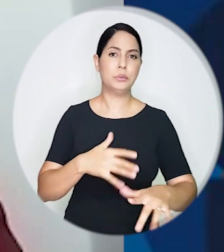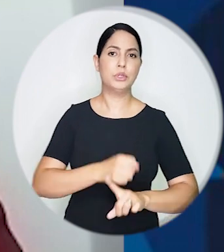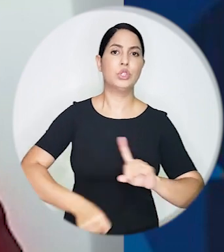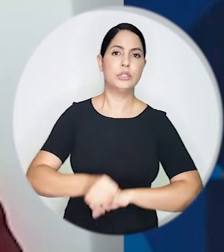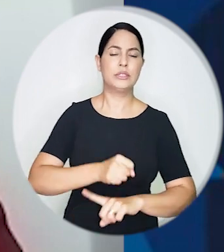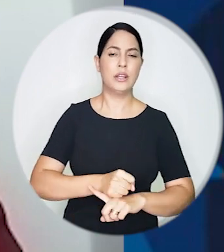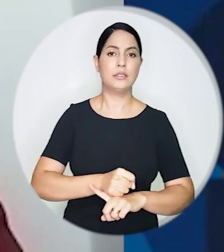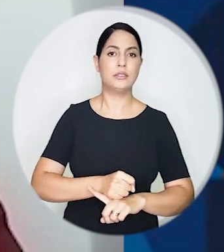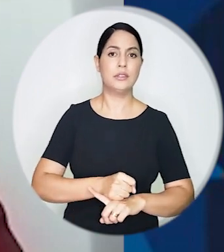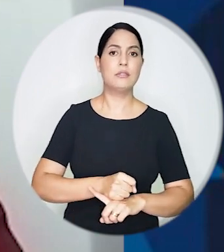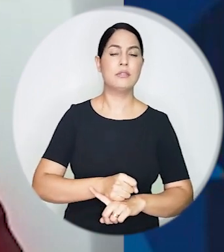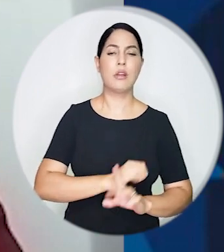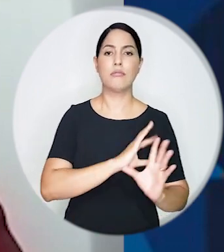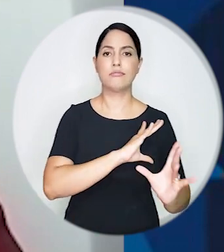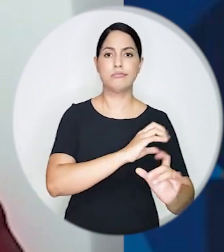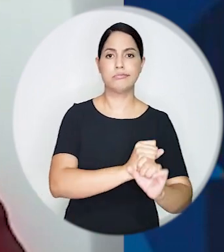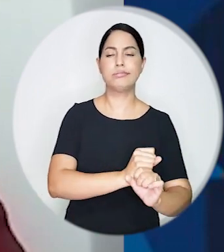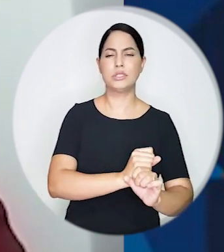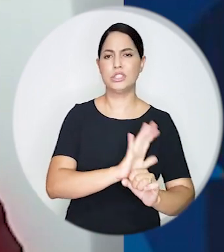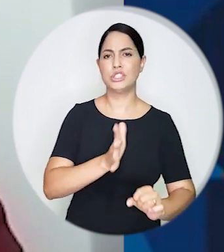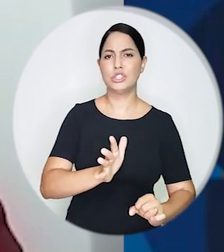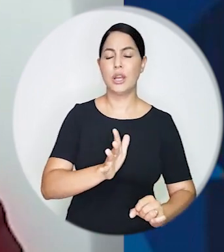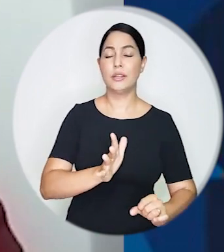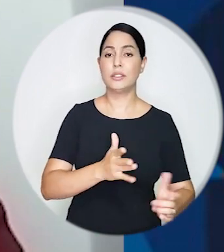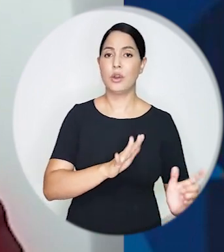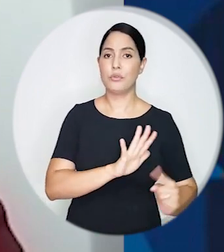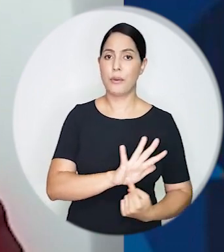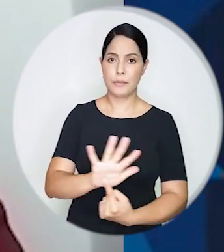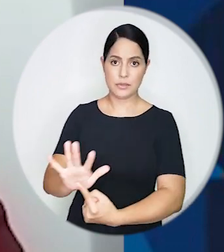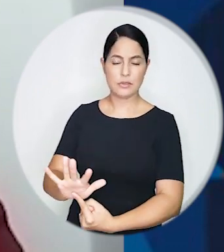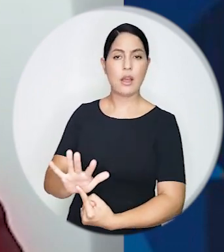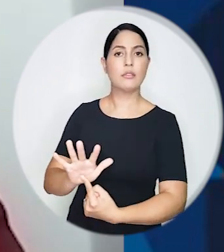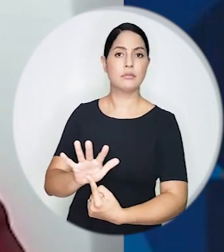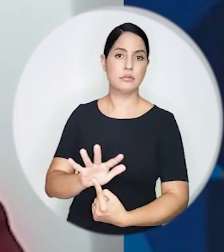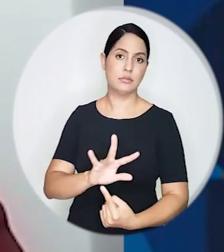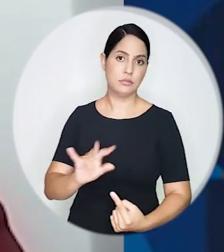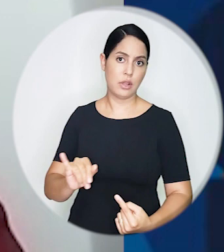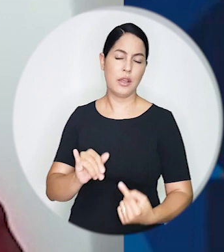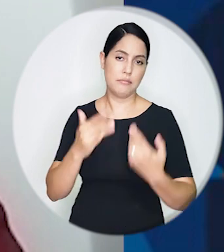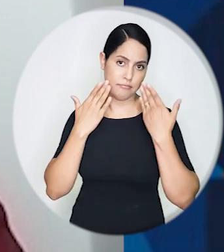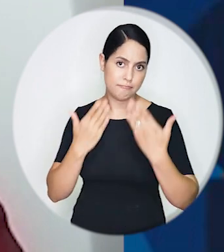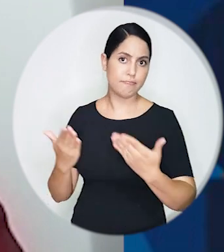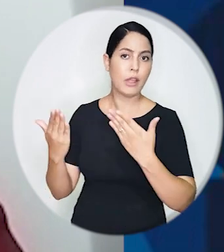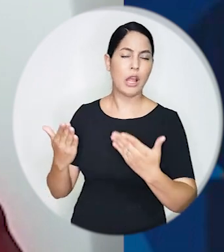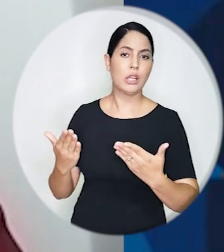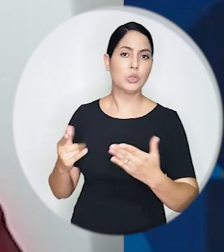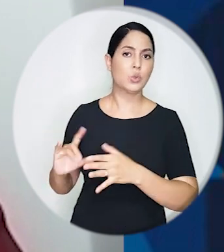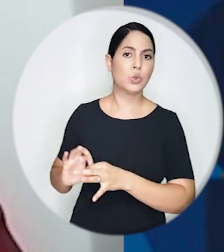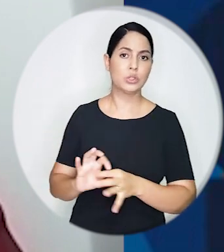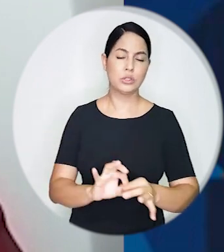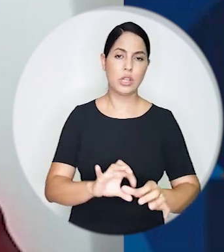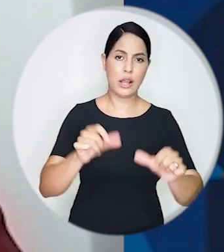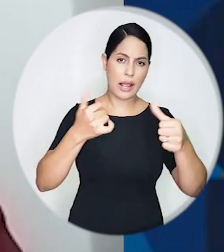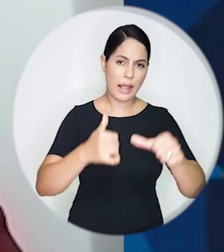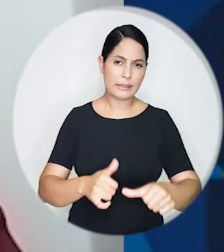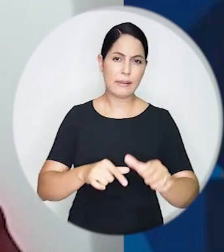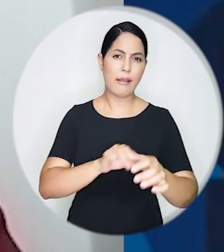vou apresentar para a diretoria para que seja feita uma análise técnica também de